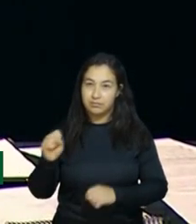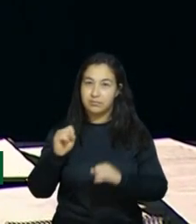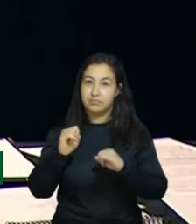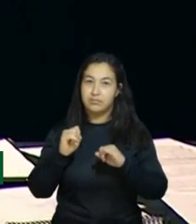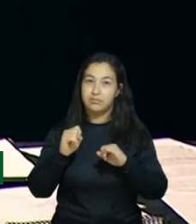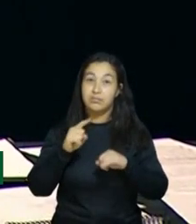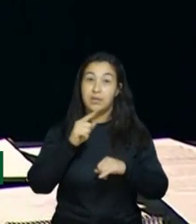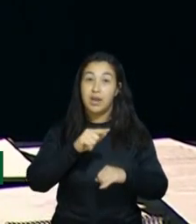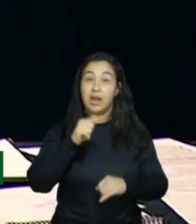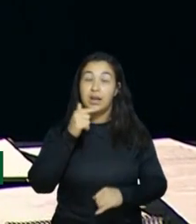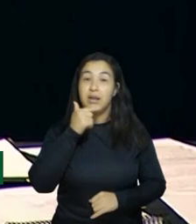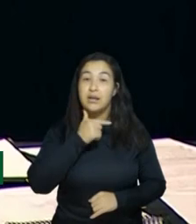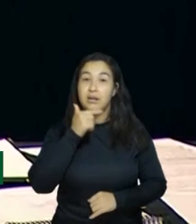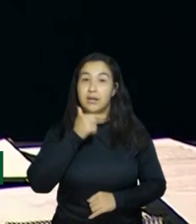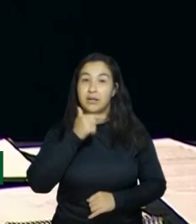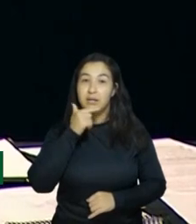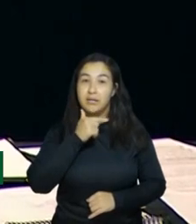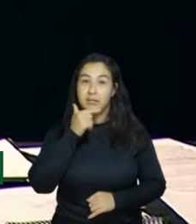queijo.